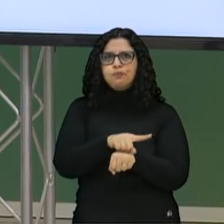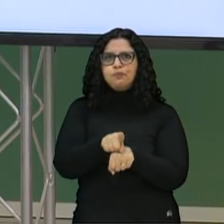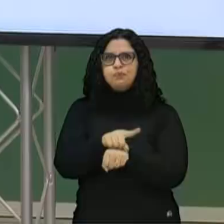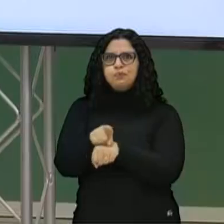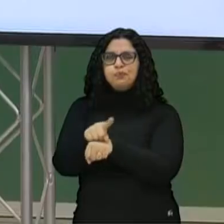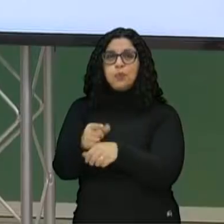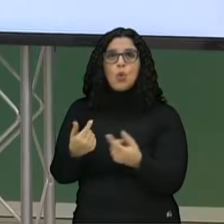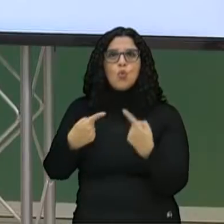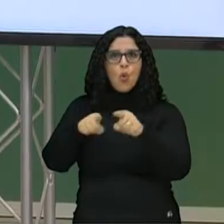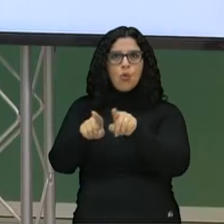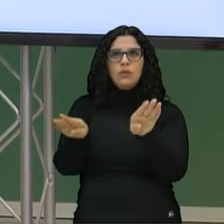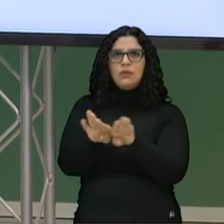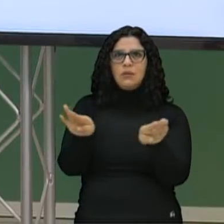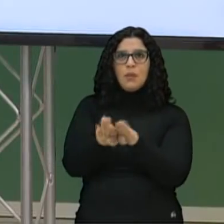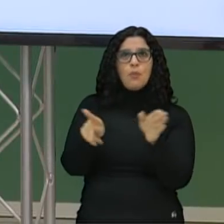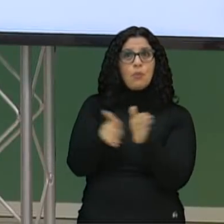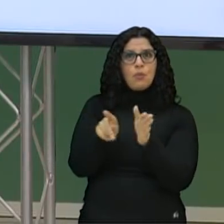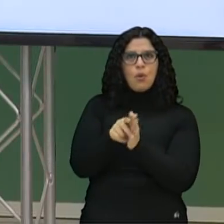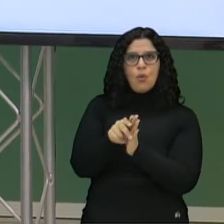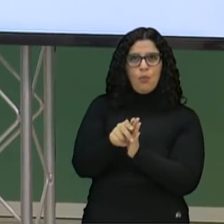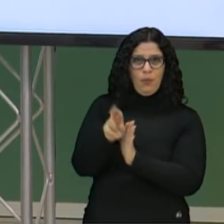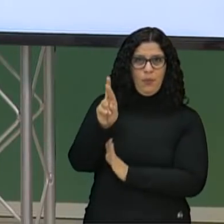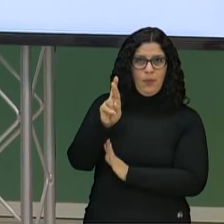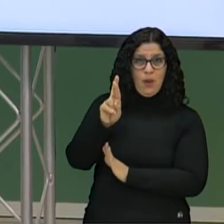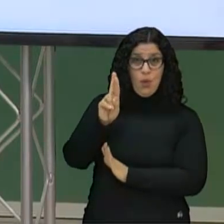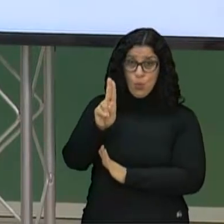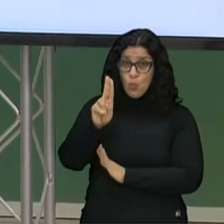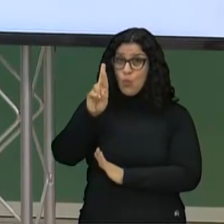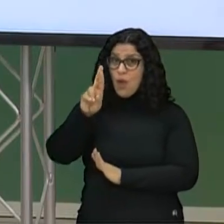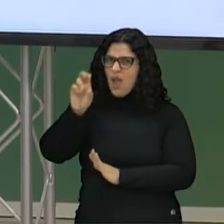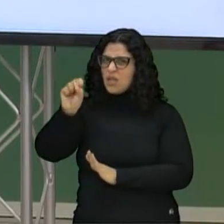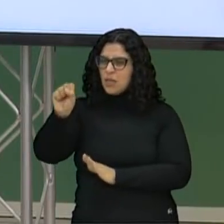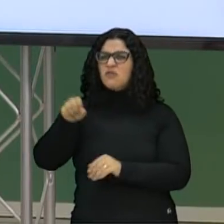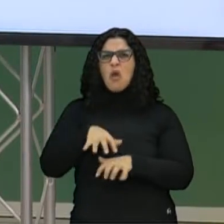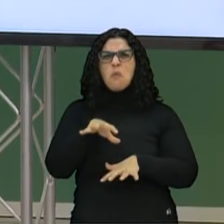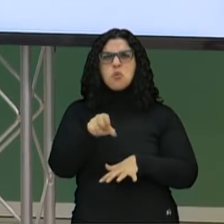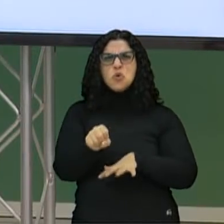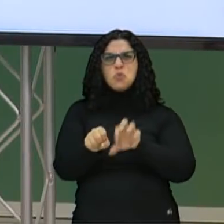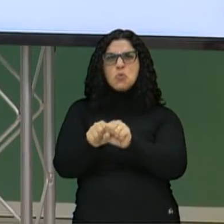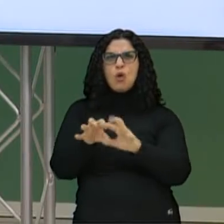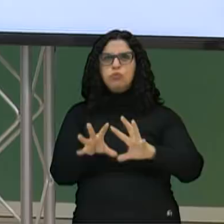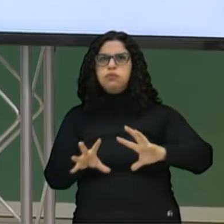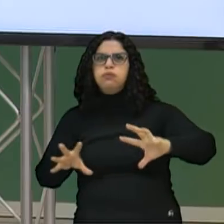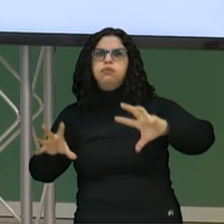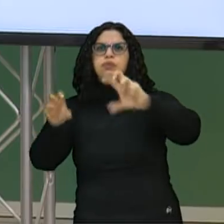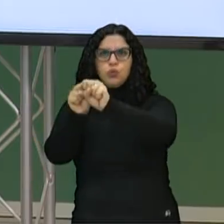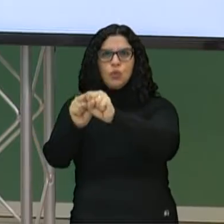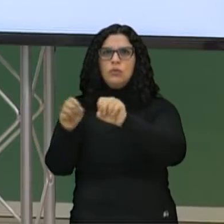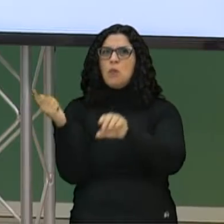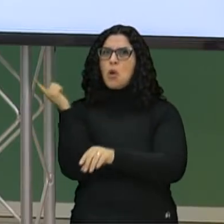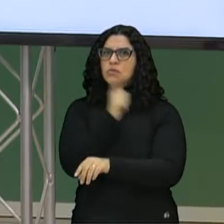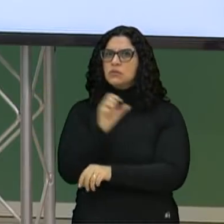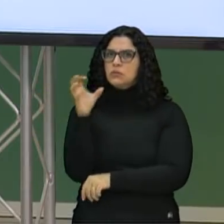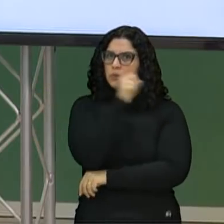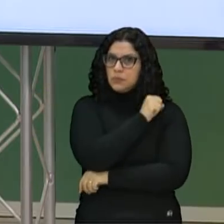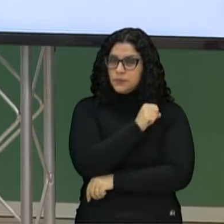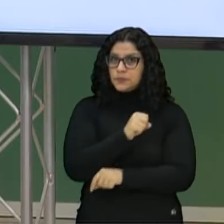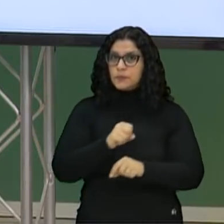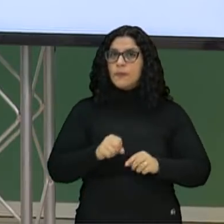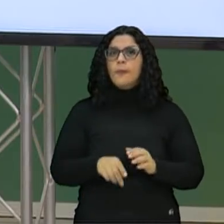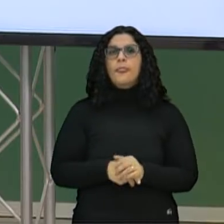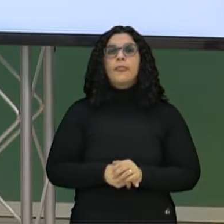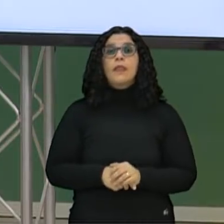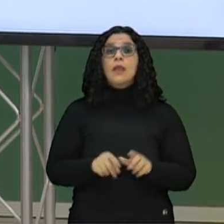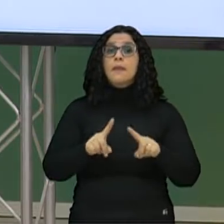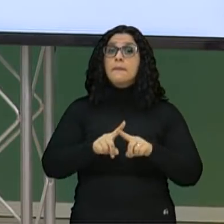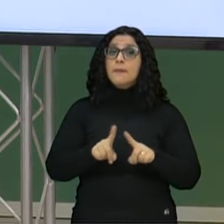número, você percebe, a Alemanha não foi para brincar, ela foi para conquistar realmente a União Soviética, e para uma conquista rápida desse